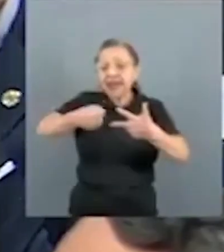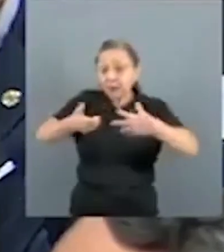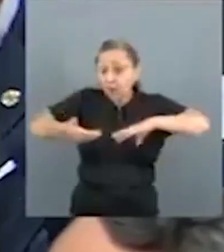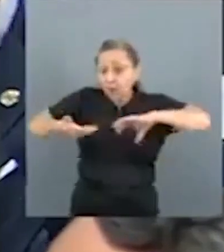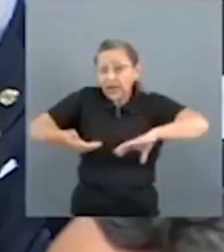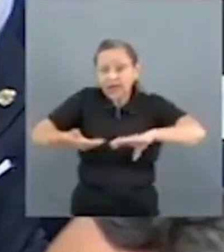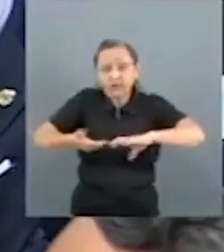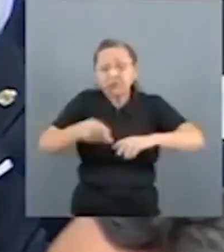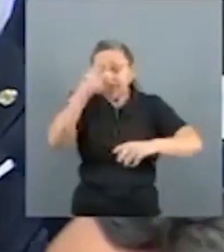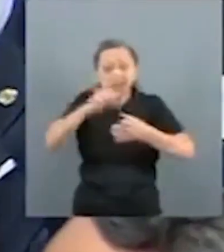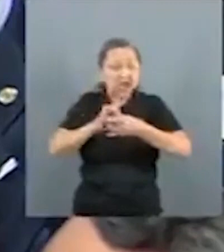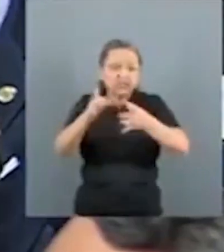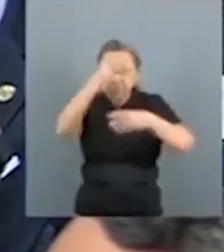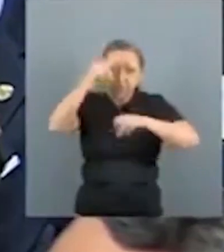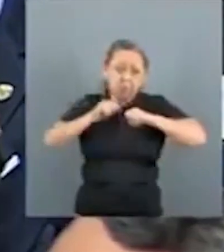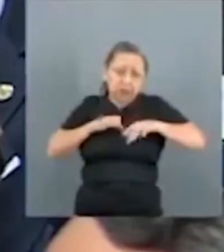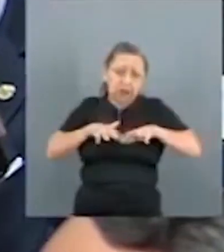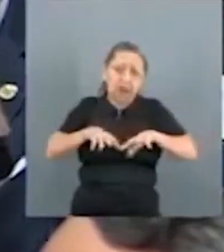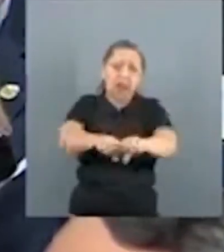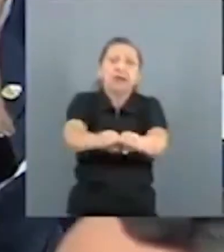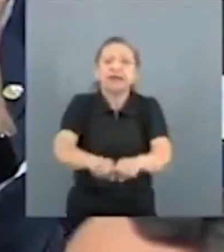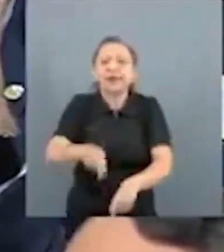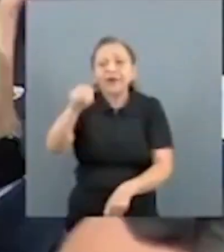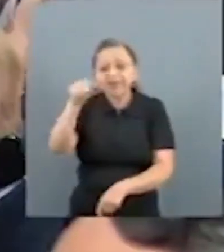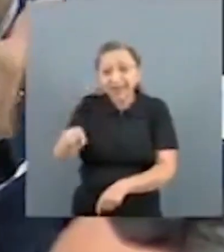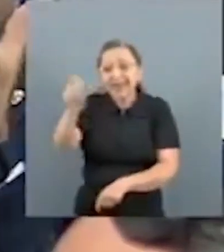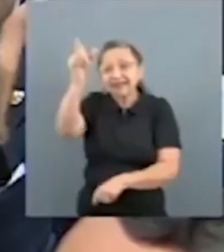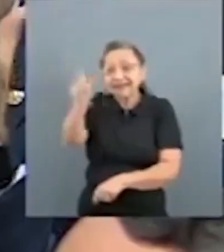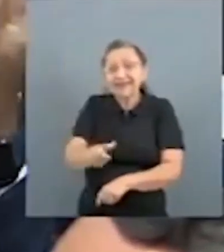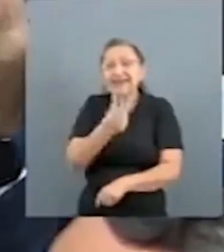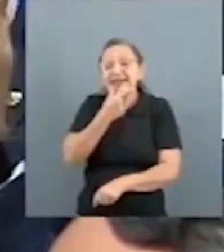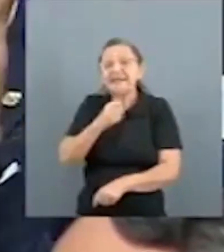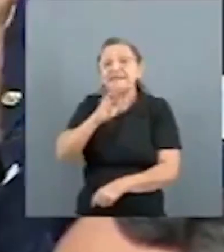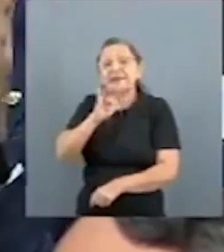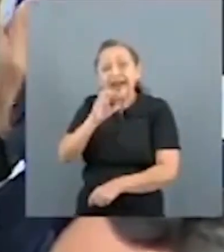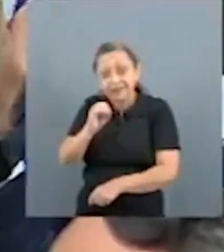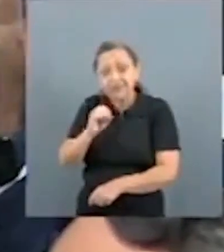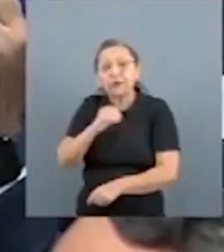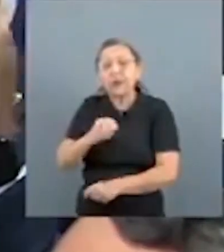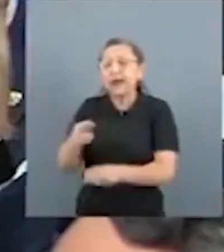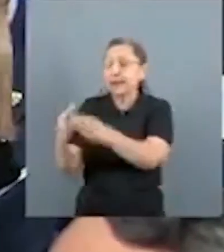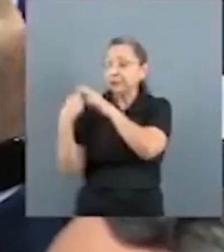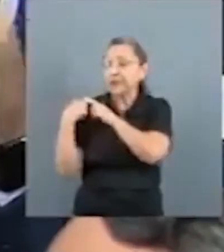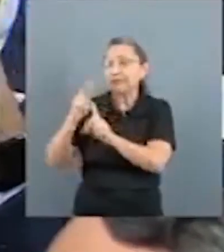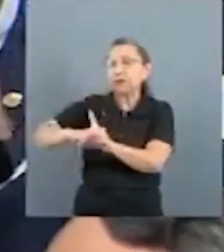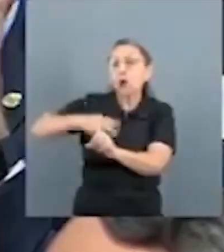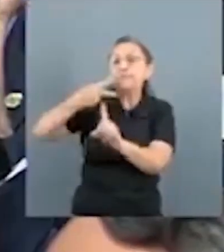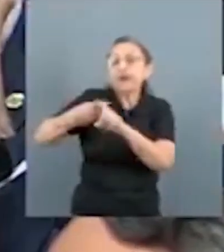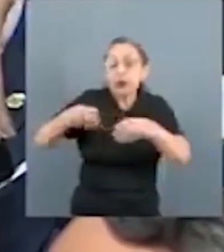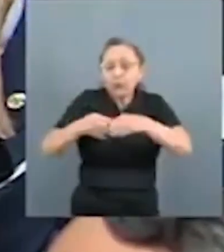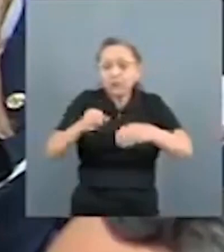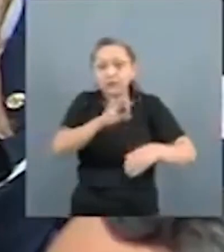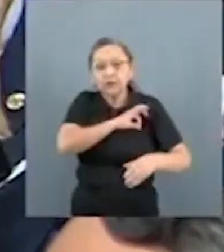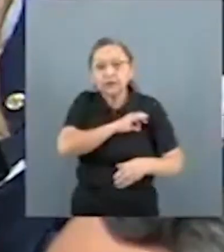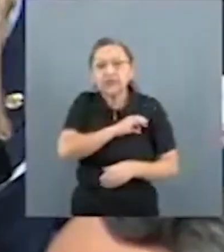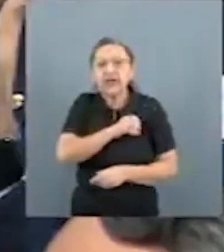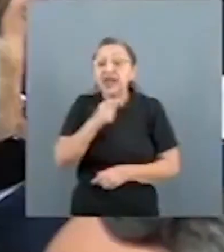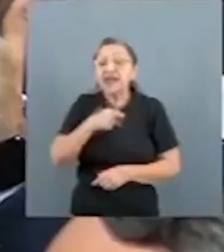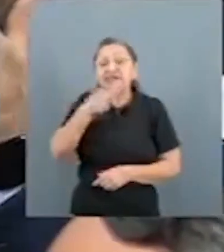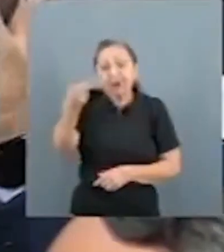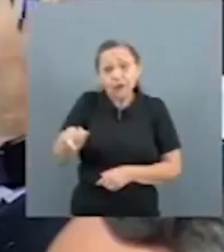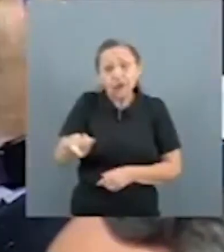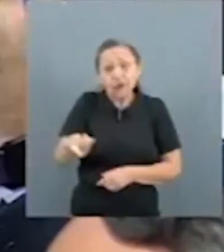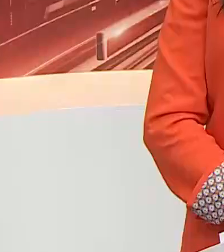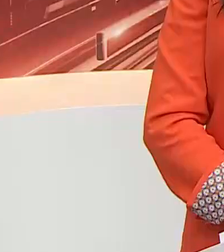O Flávio Alencar, que ficou responsável para dobrar o efetivo, é quem dizia: é só deixar invadir o